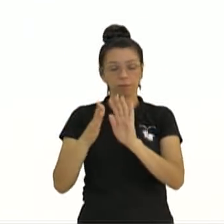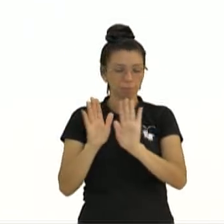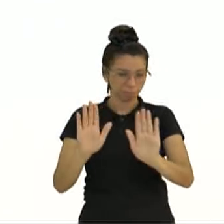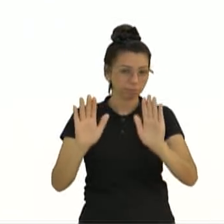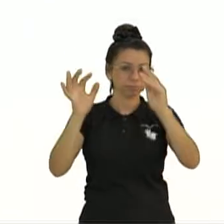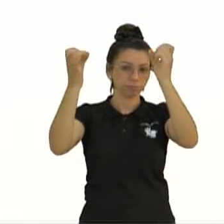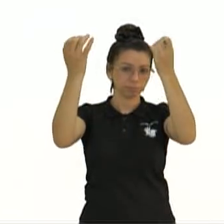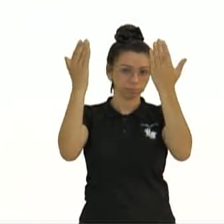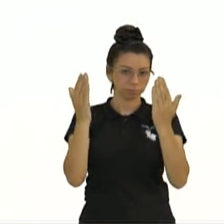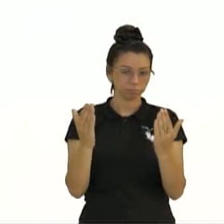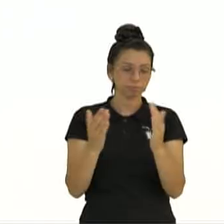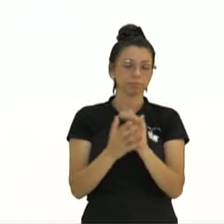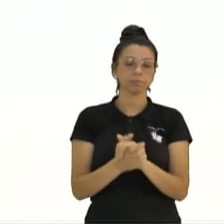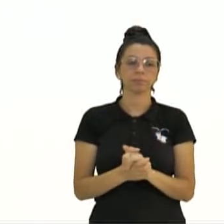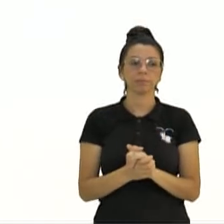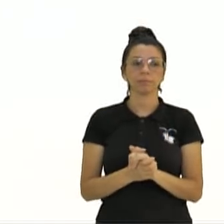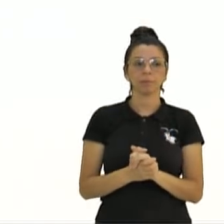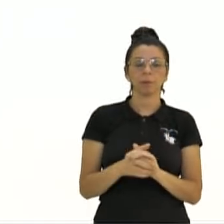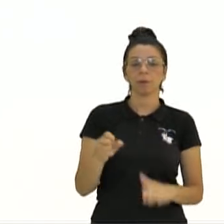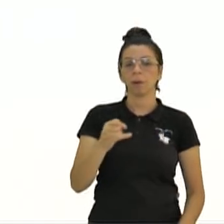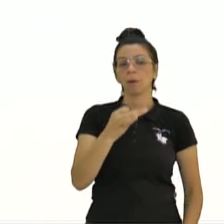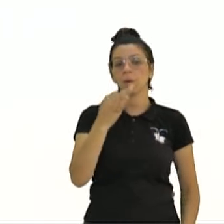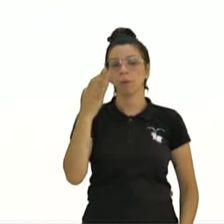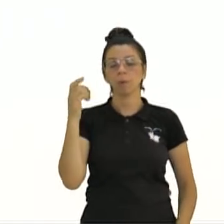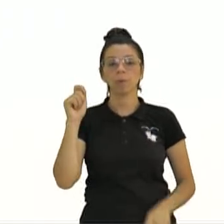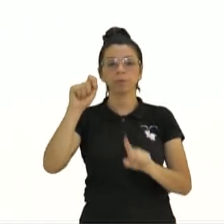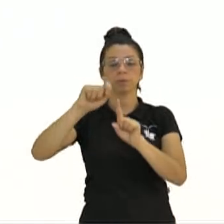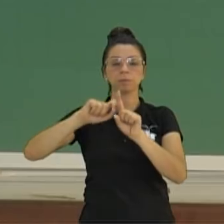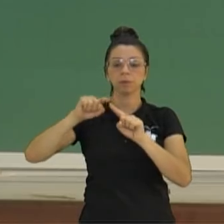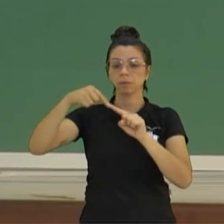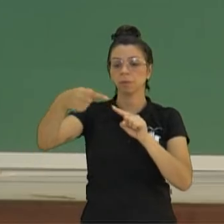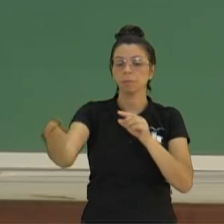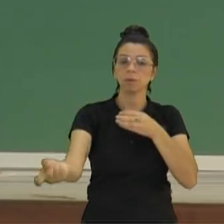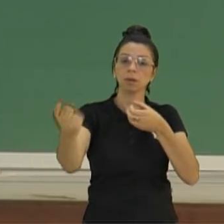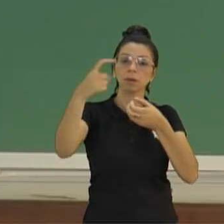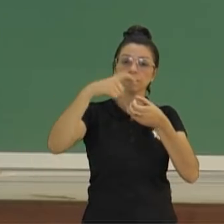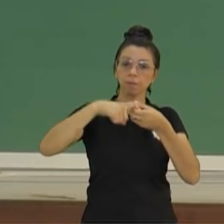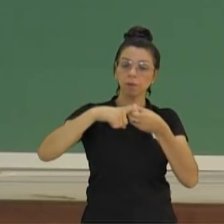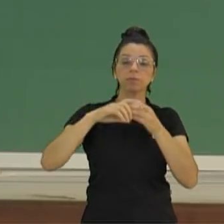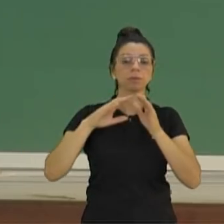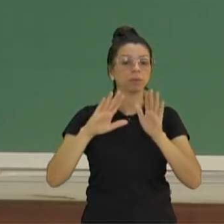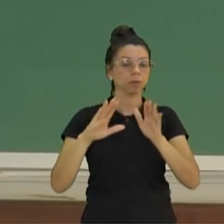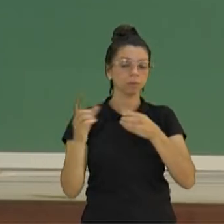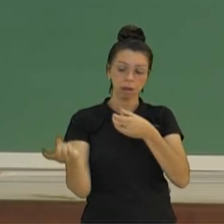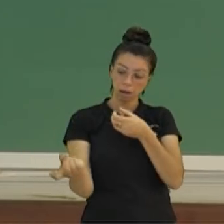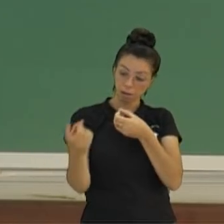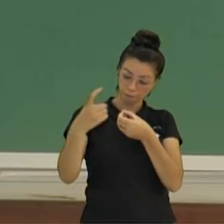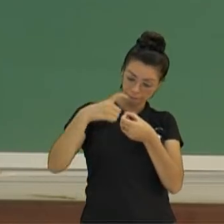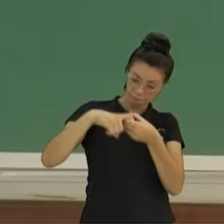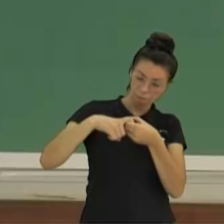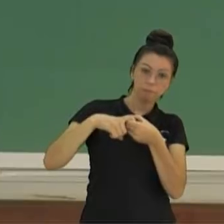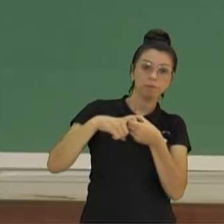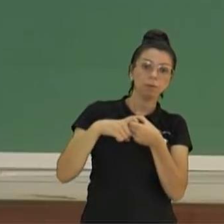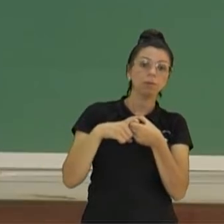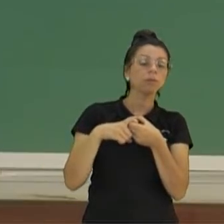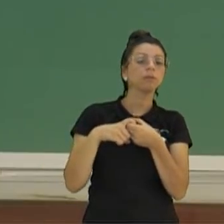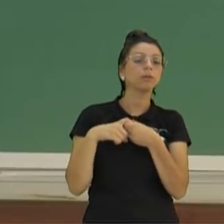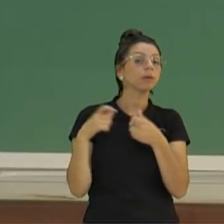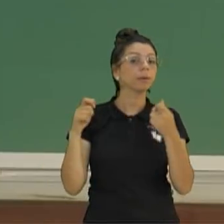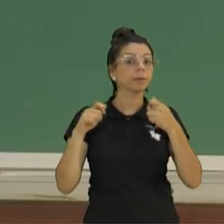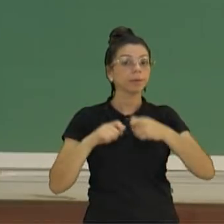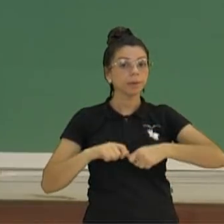análise aqui. Alguns meses depois, ele retorna. Se ele retorna, espera que será muito